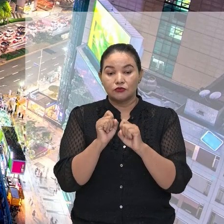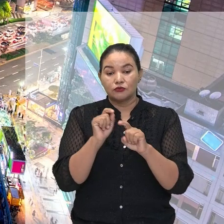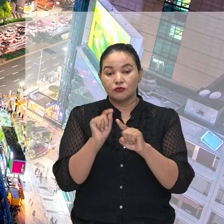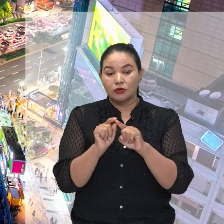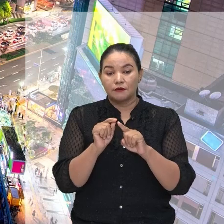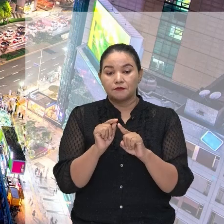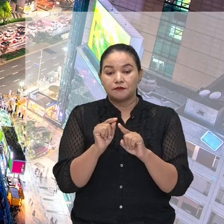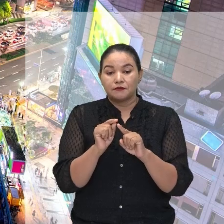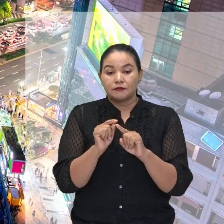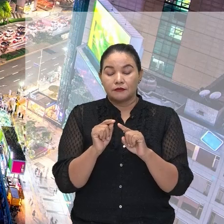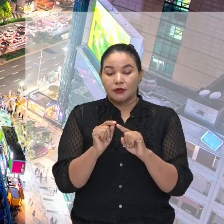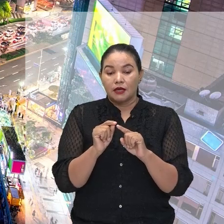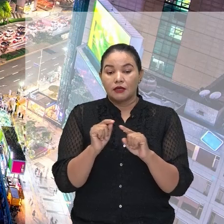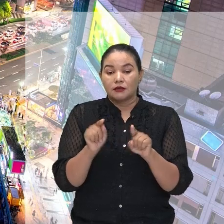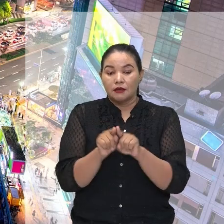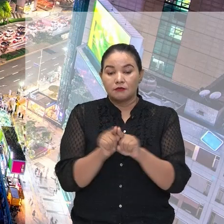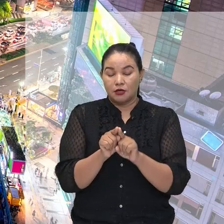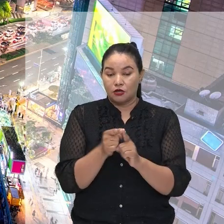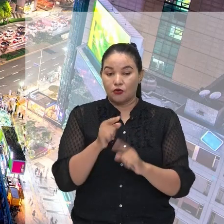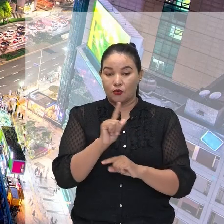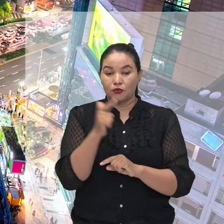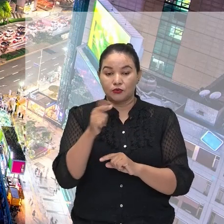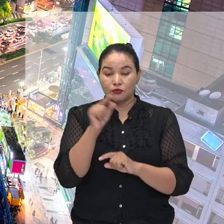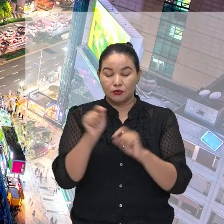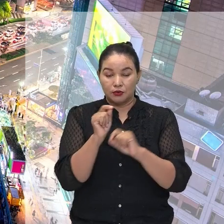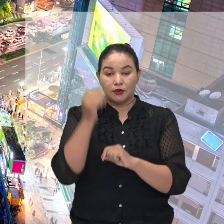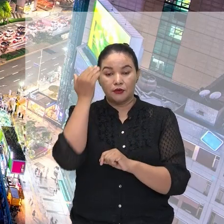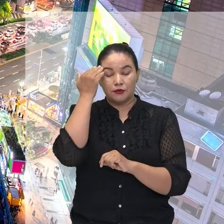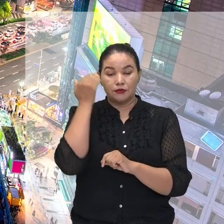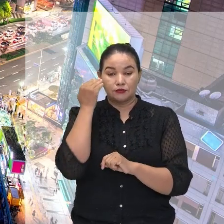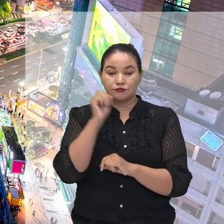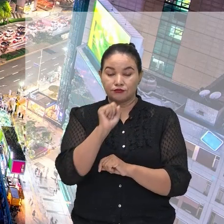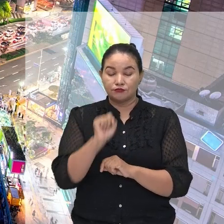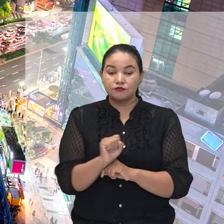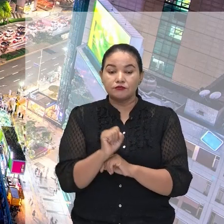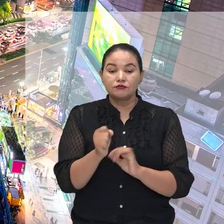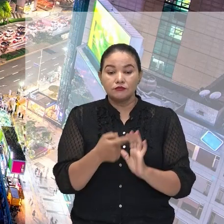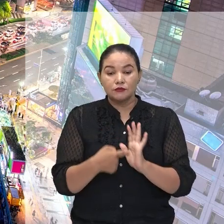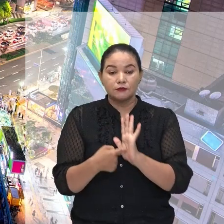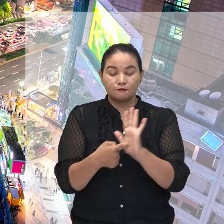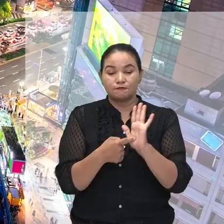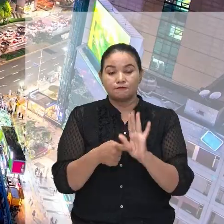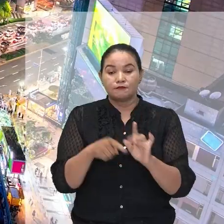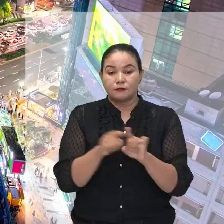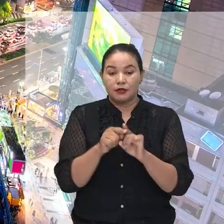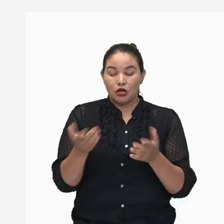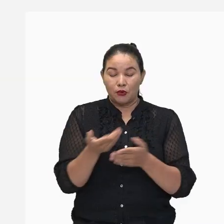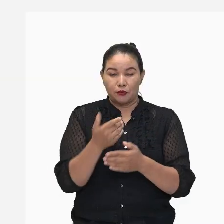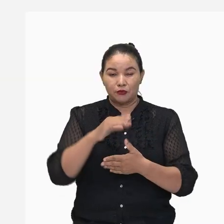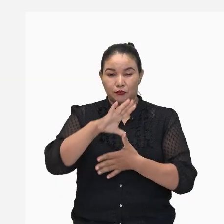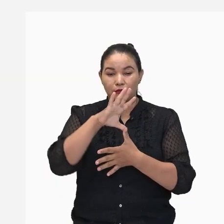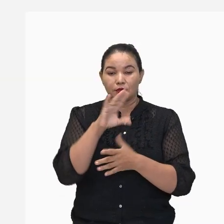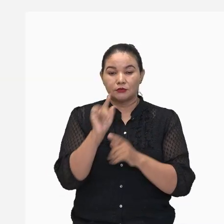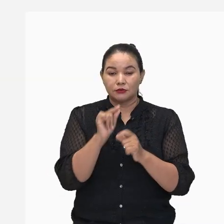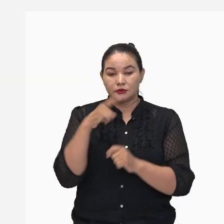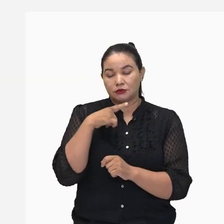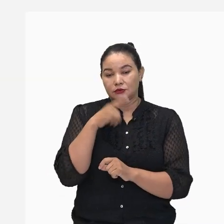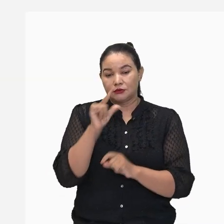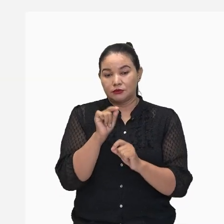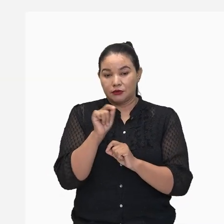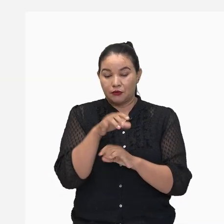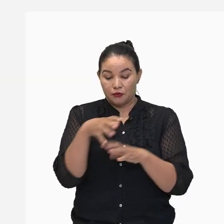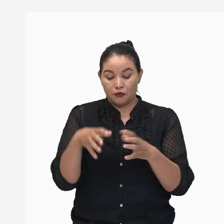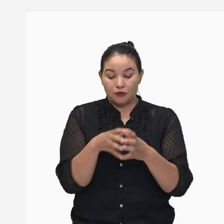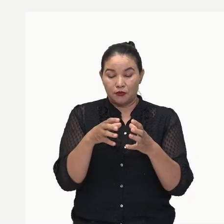e Tecnologia, no qual a Coreia do Sul vai ter um grande destaque. E nós vamos ver agora um mapa em que mostra para a gente